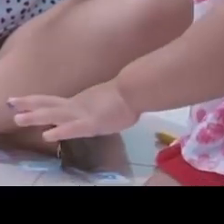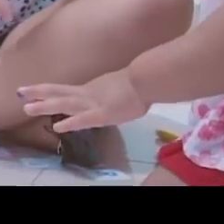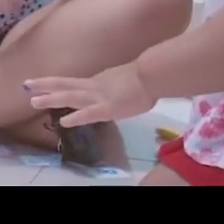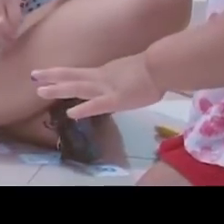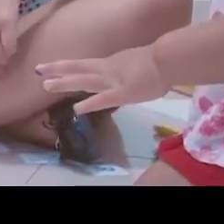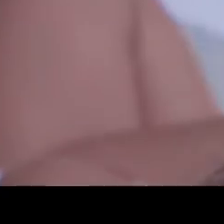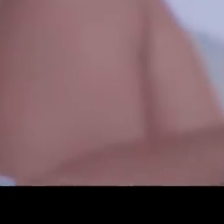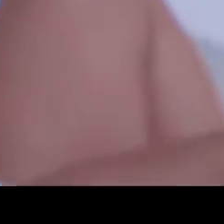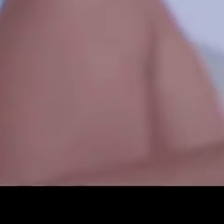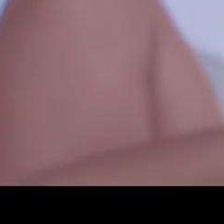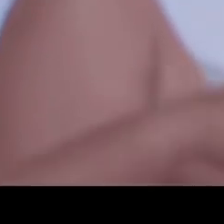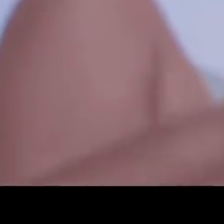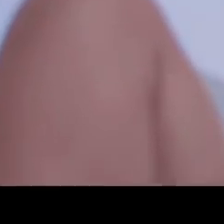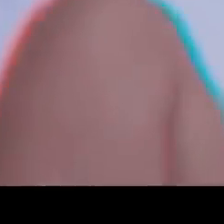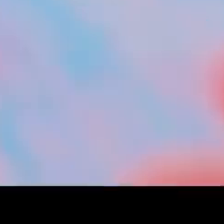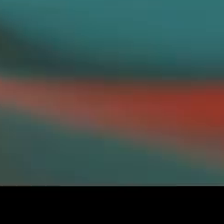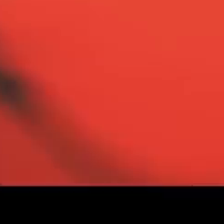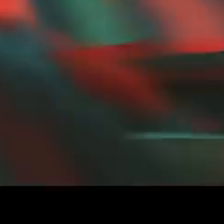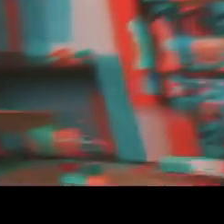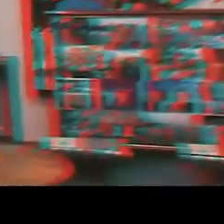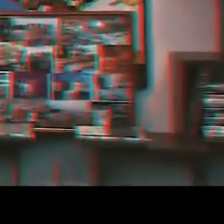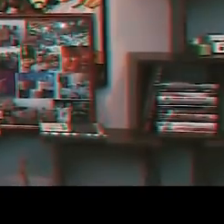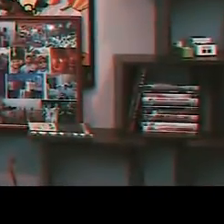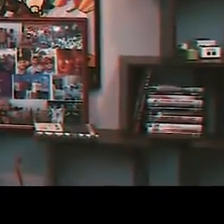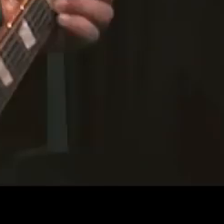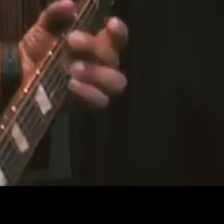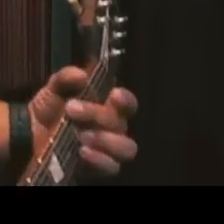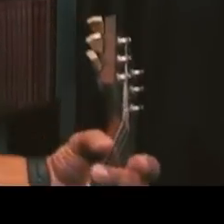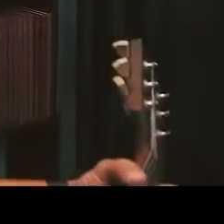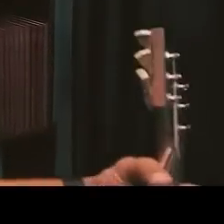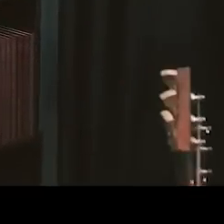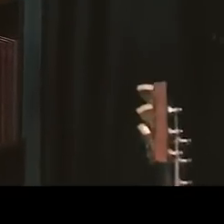Nesses dias tão estranhos,